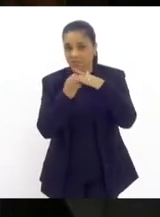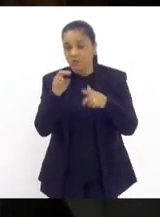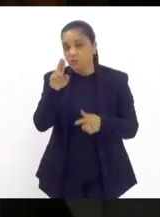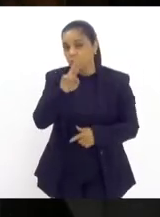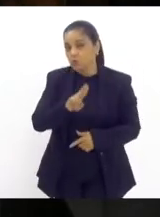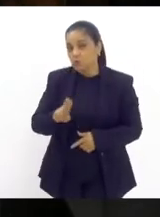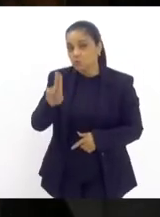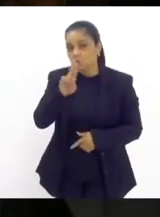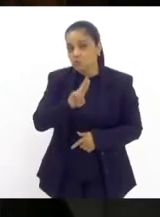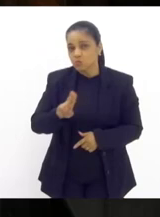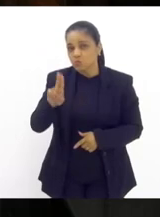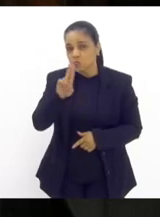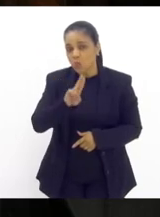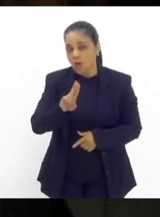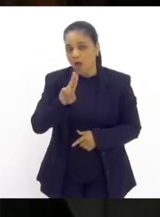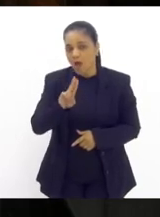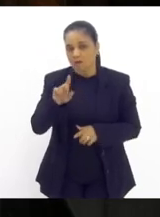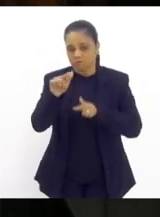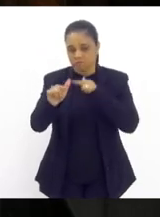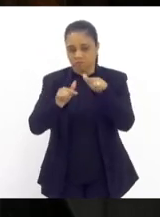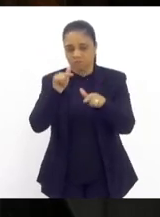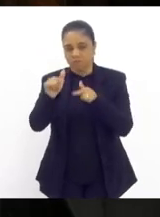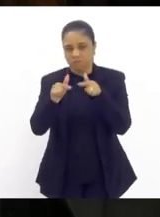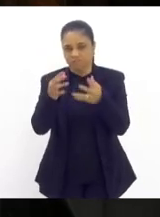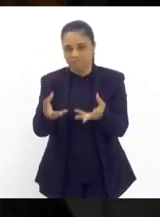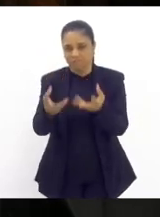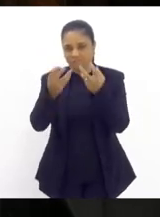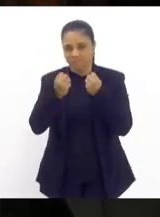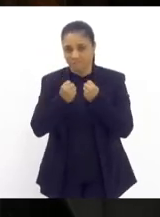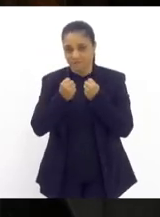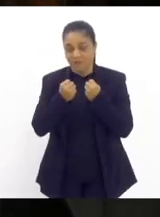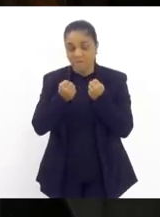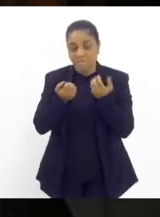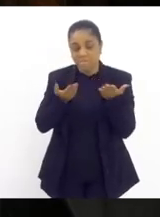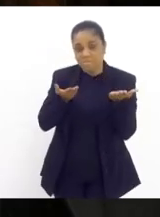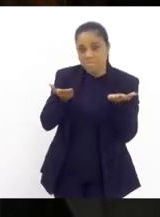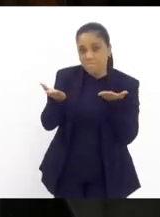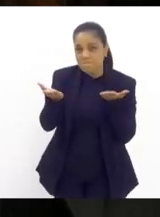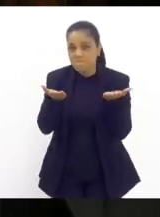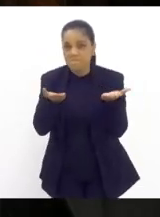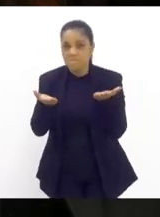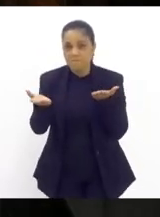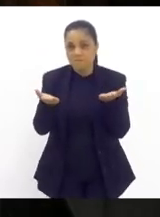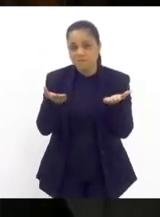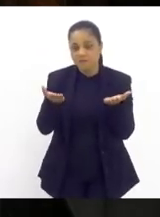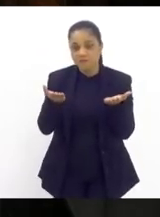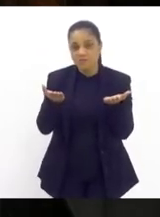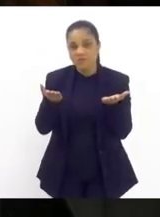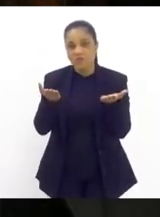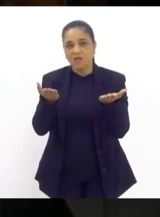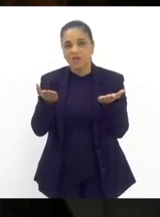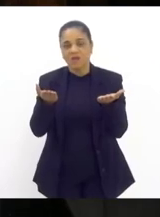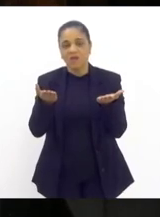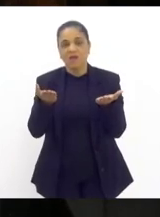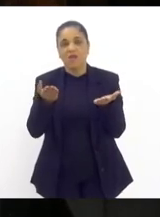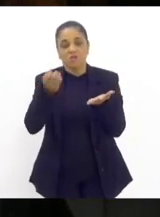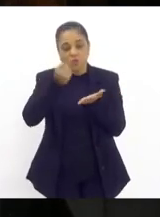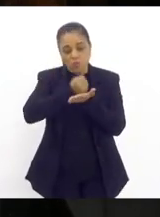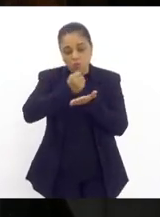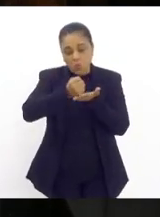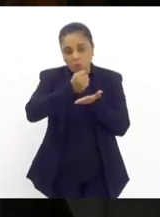usuários e mediar esses conflitos e fiscalizar para que os contratos